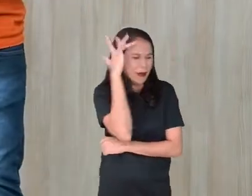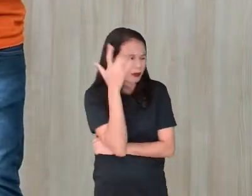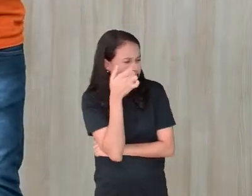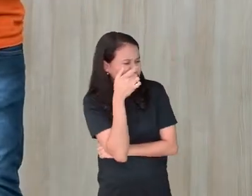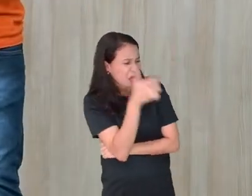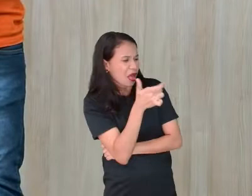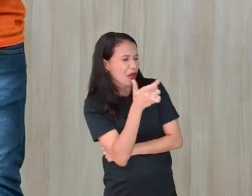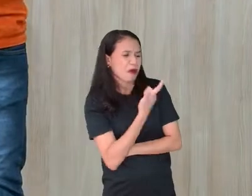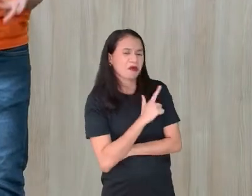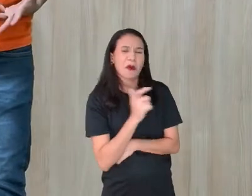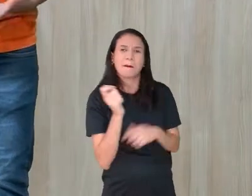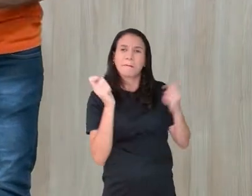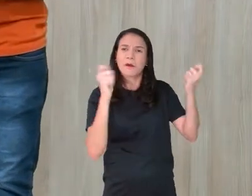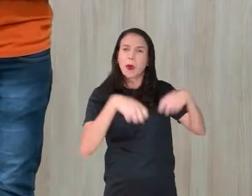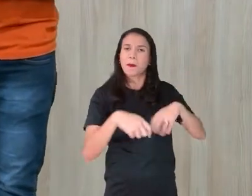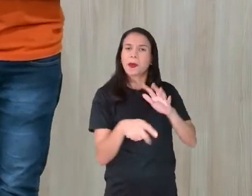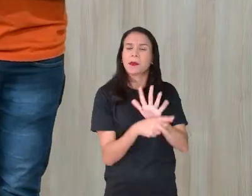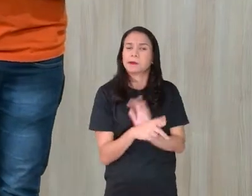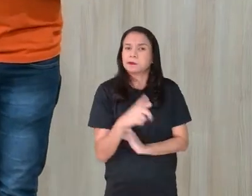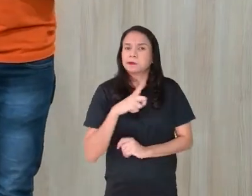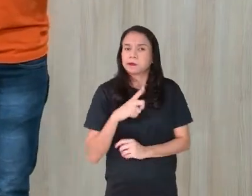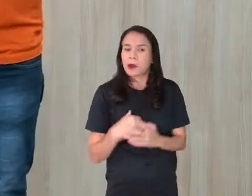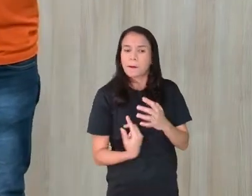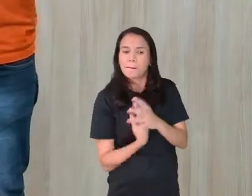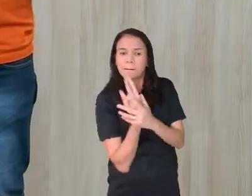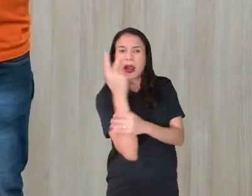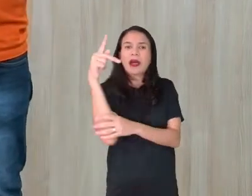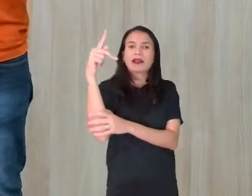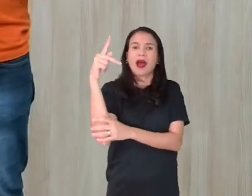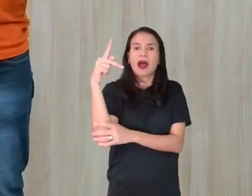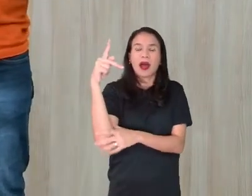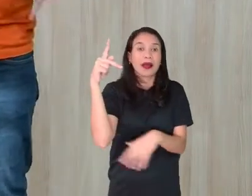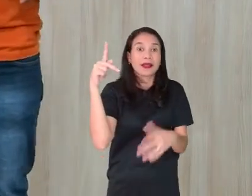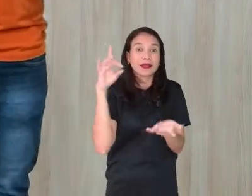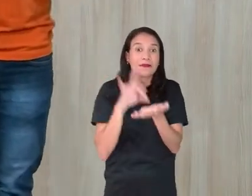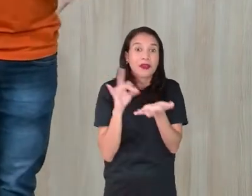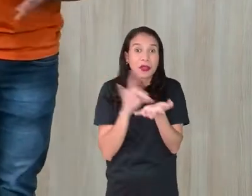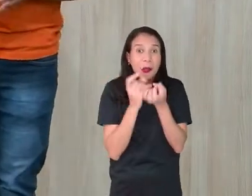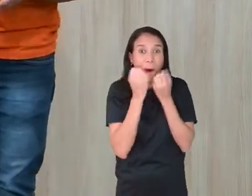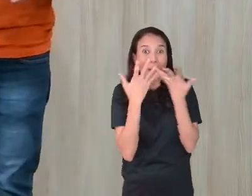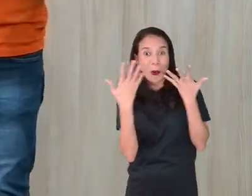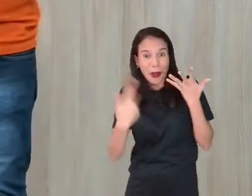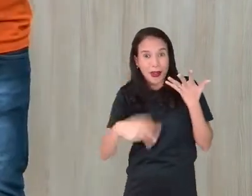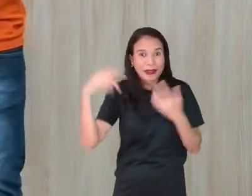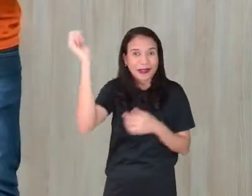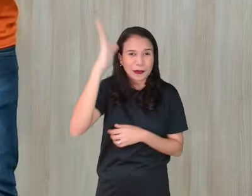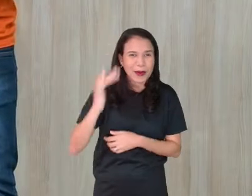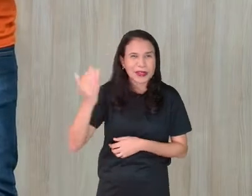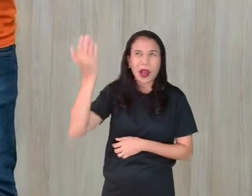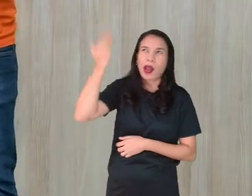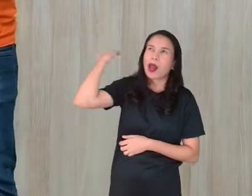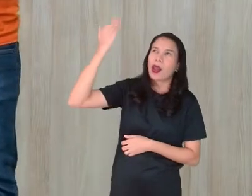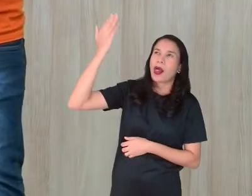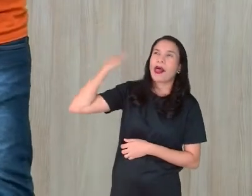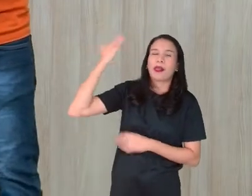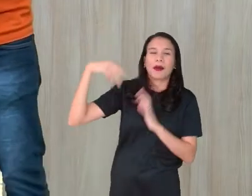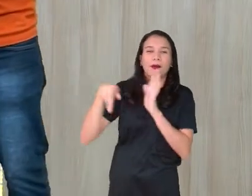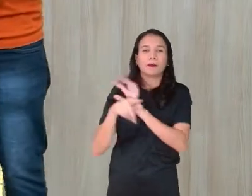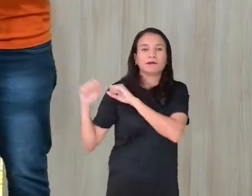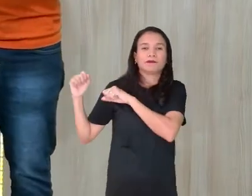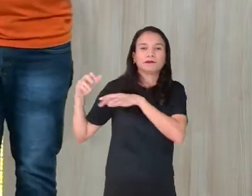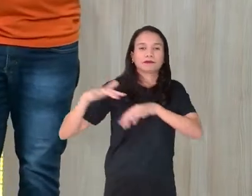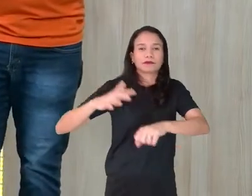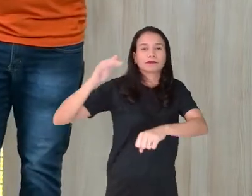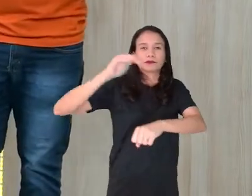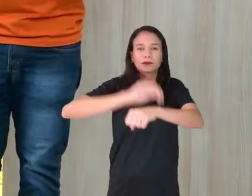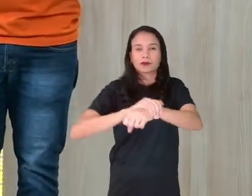não tinha uma possibilidade tão grande de plantar o que estava bombando na época aqui no Brasil. Né? Isso lá atrás, na ocupação do